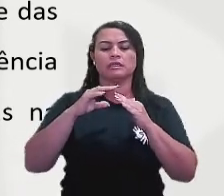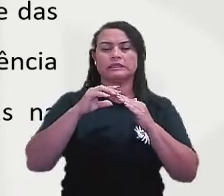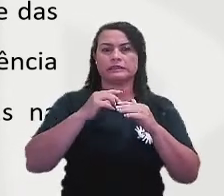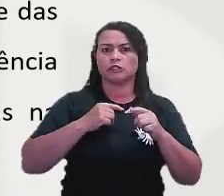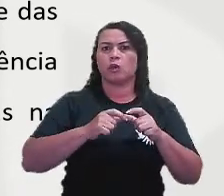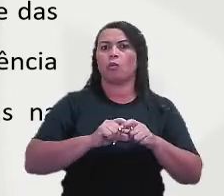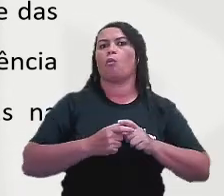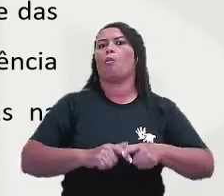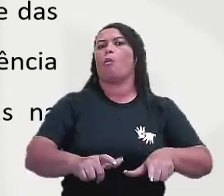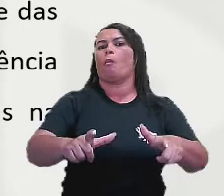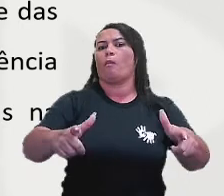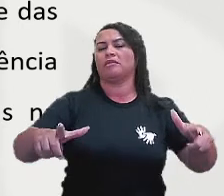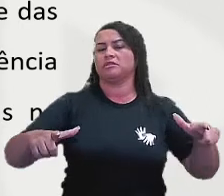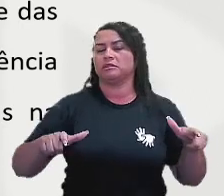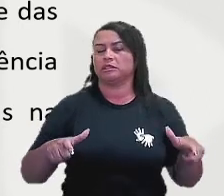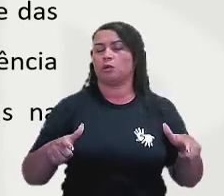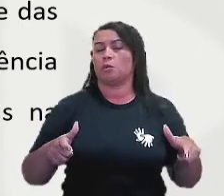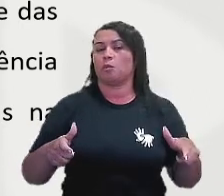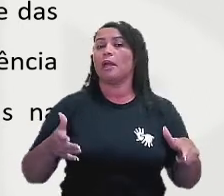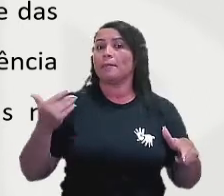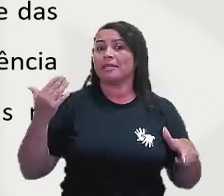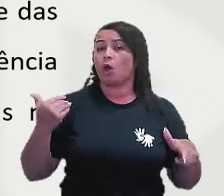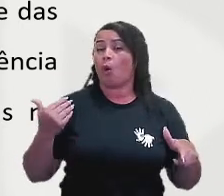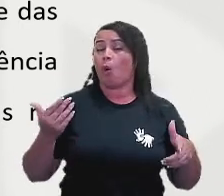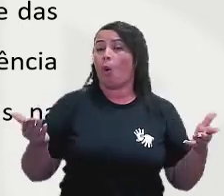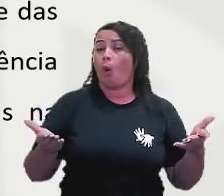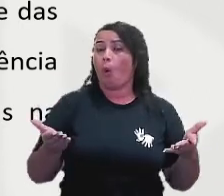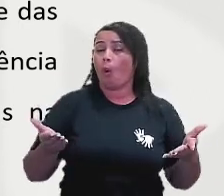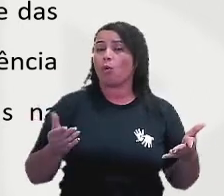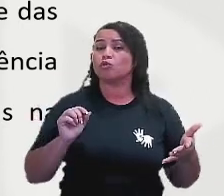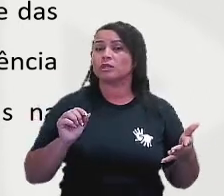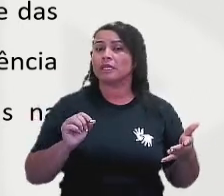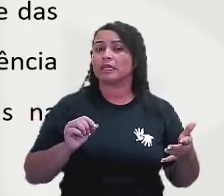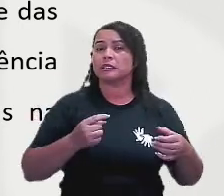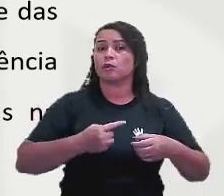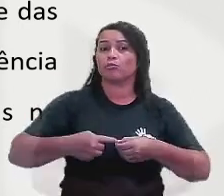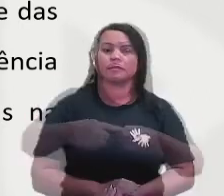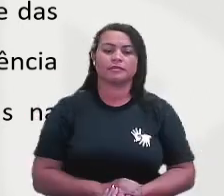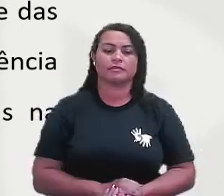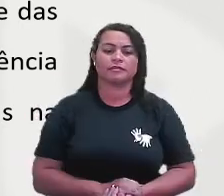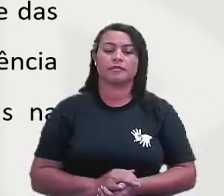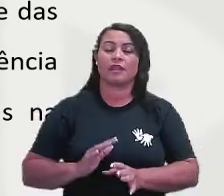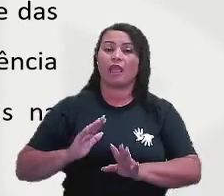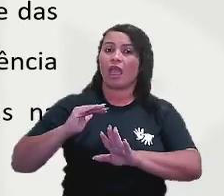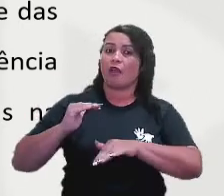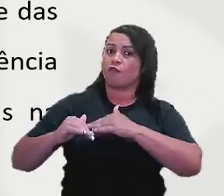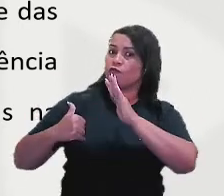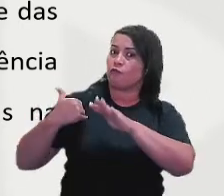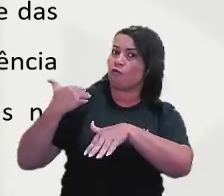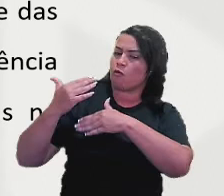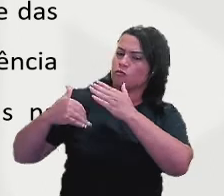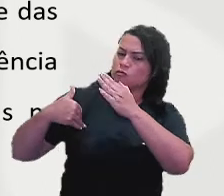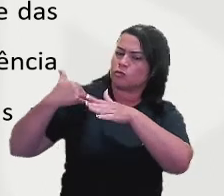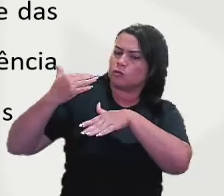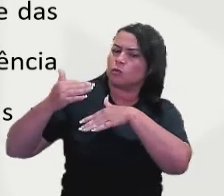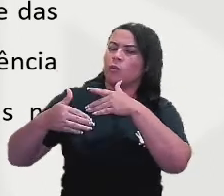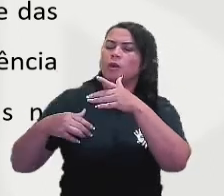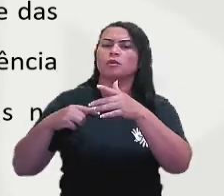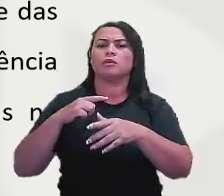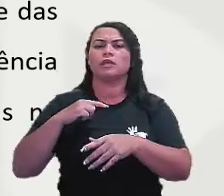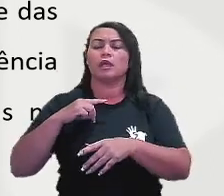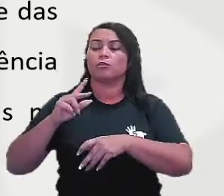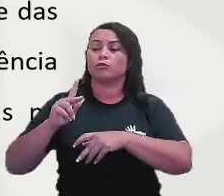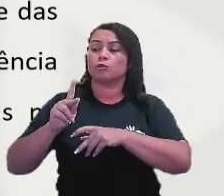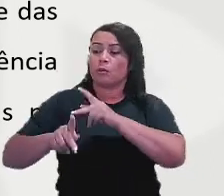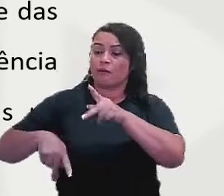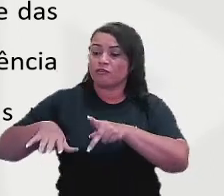extensão territorial imensa, que hoje são municípios diferenciados. Então, evoluindo sucessivamente da condição de